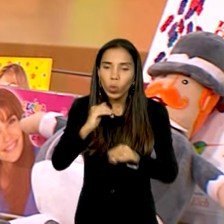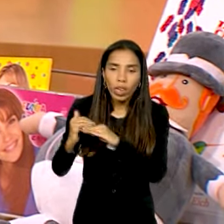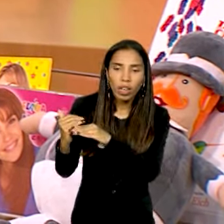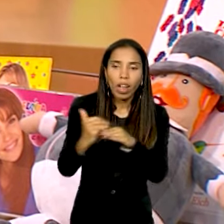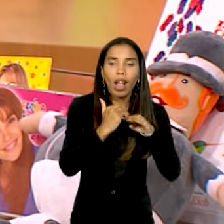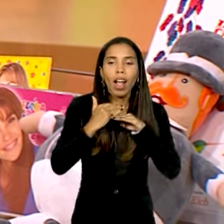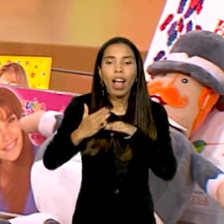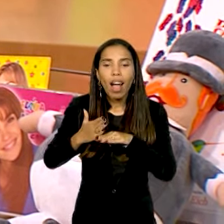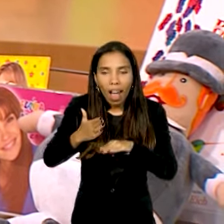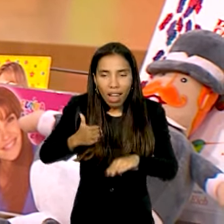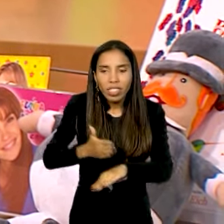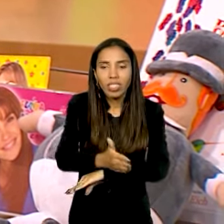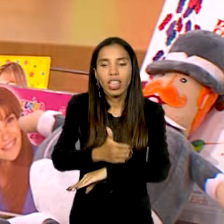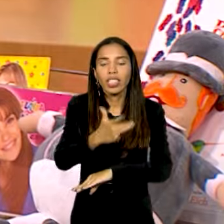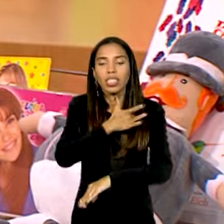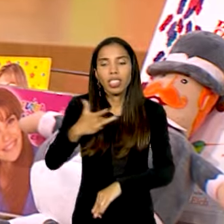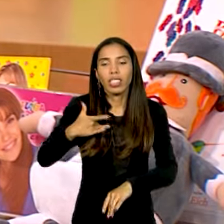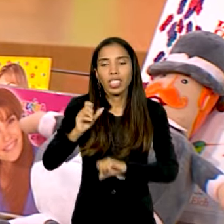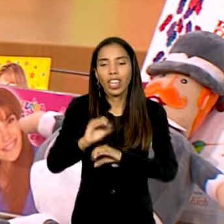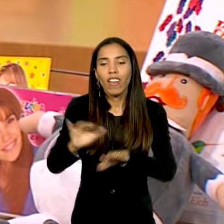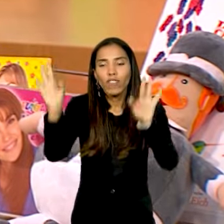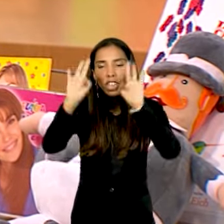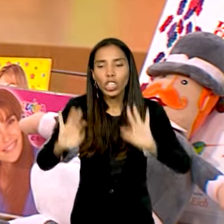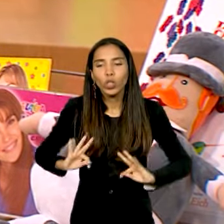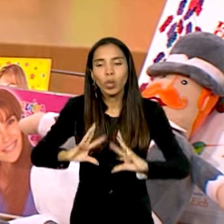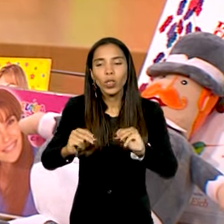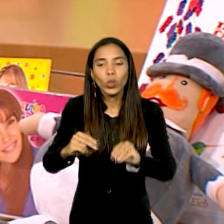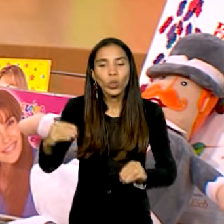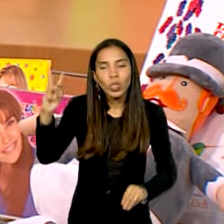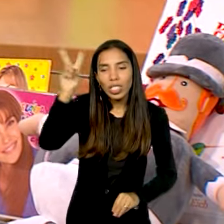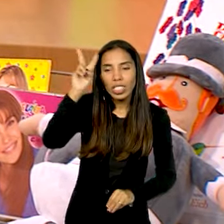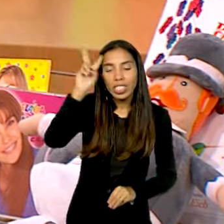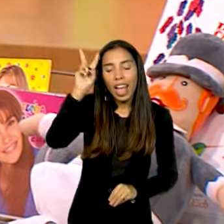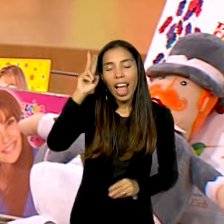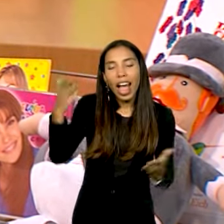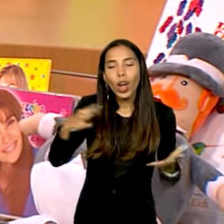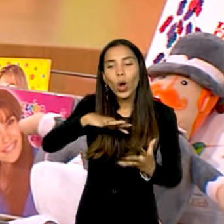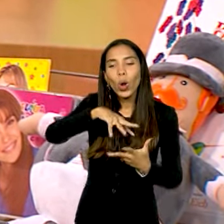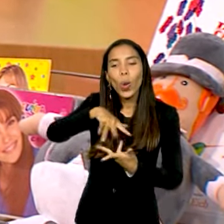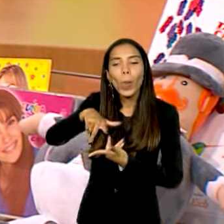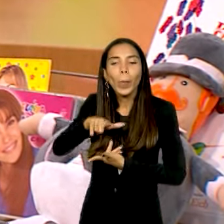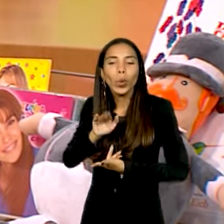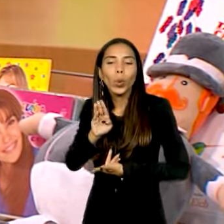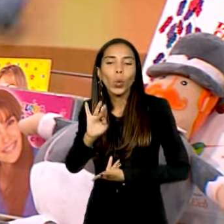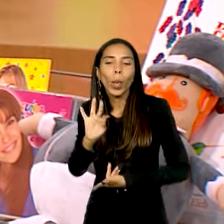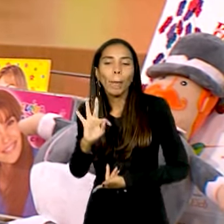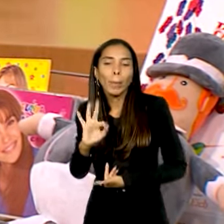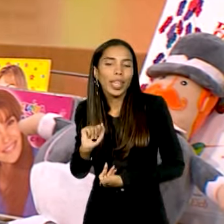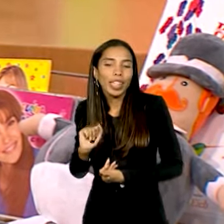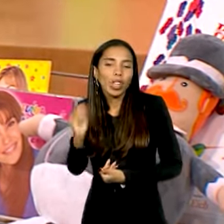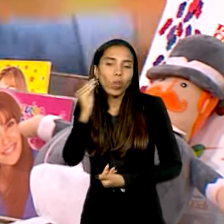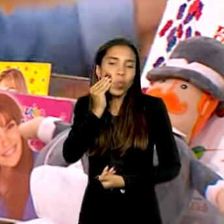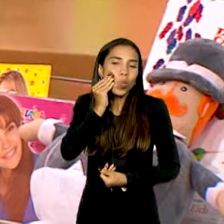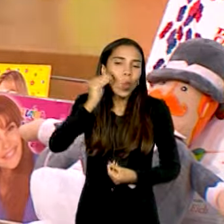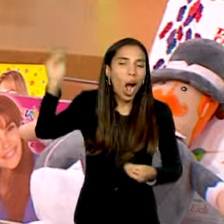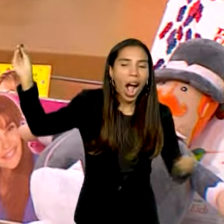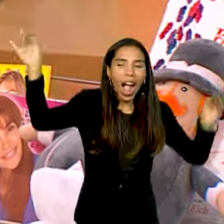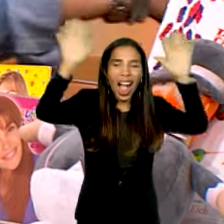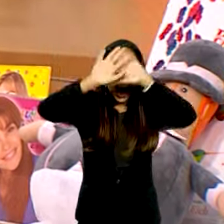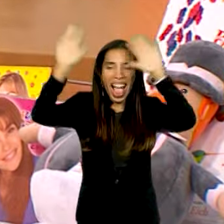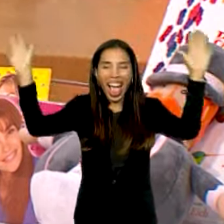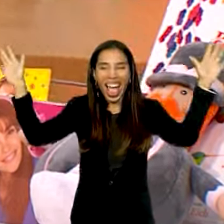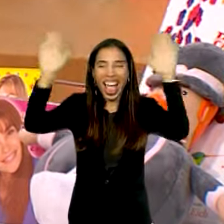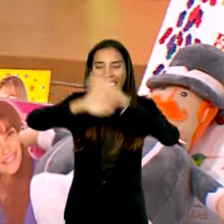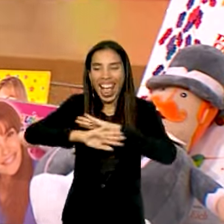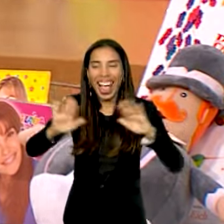educação. Feliz Dia das Crianças para todos, até segunda. E agora a gente vai de Mundo Bita. Um beijo! A criança tá